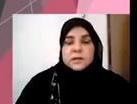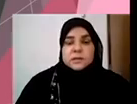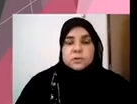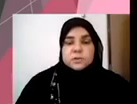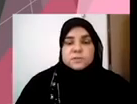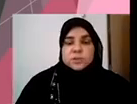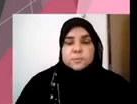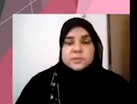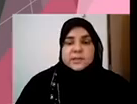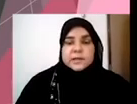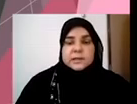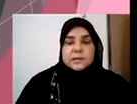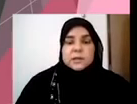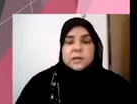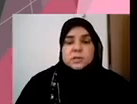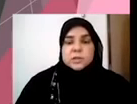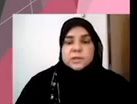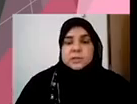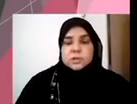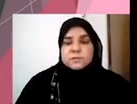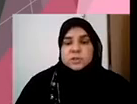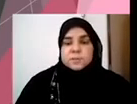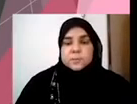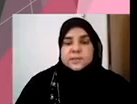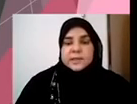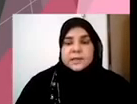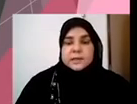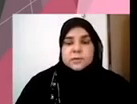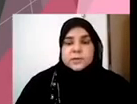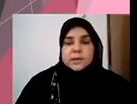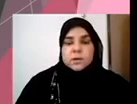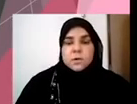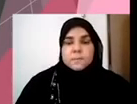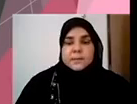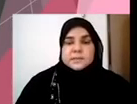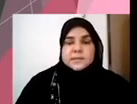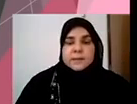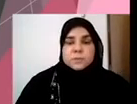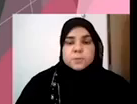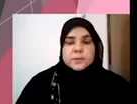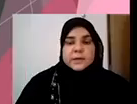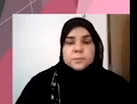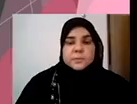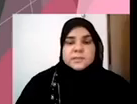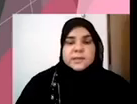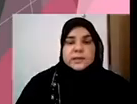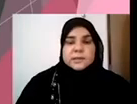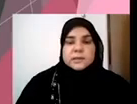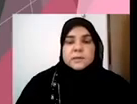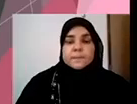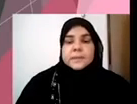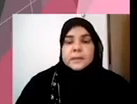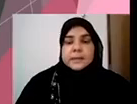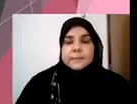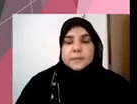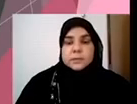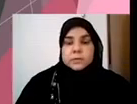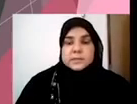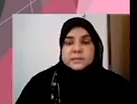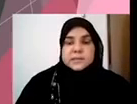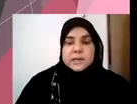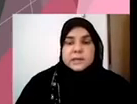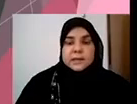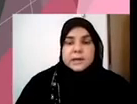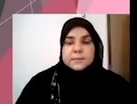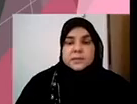né? Então, divide por 100 aqui. Só que se eu dividir por 100 aqui, eu tenho que compensar multiplicando por 100 aqui. Lembrando